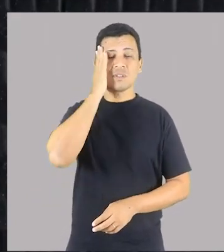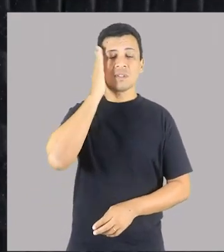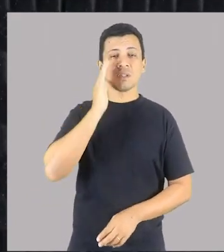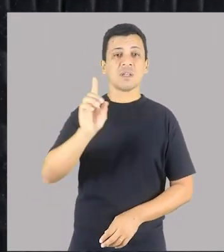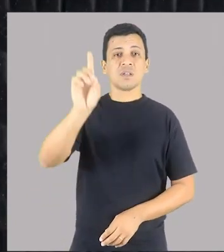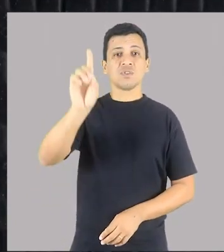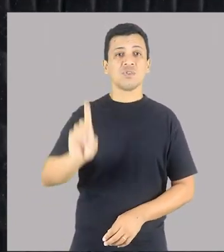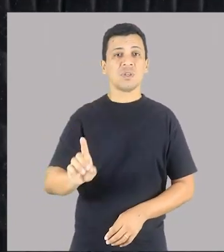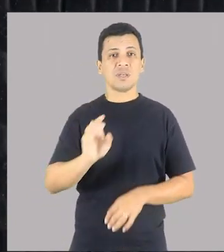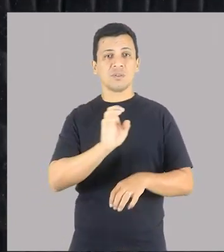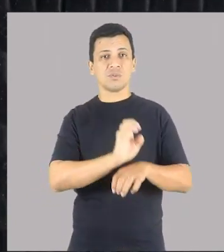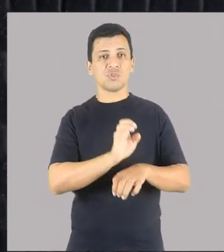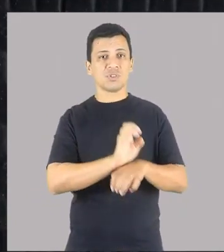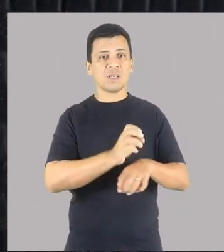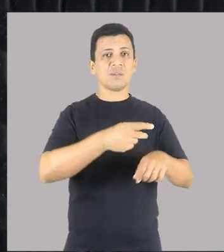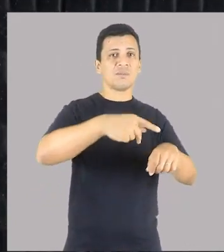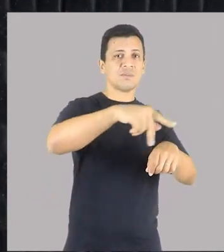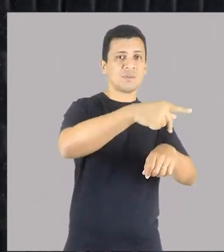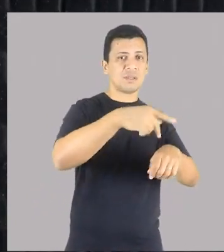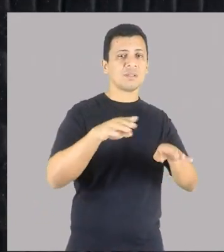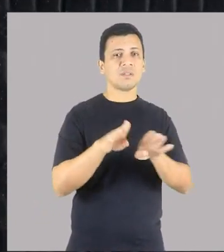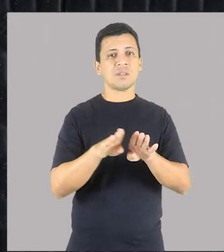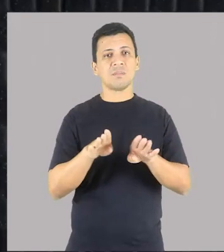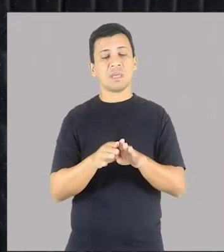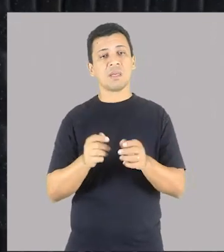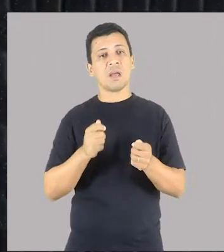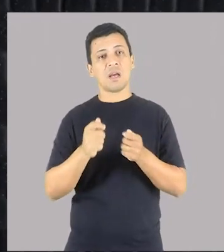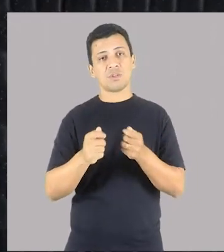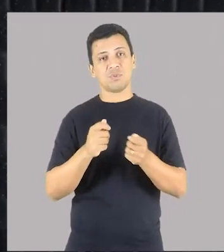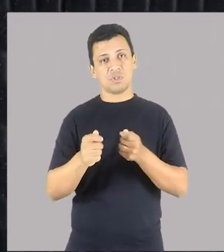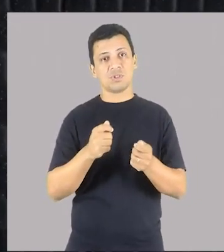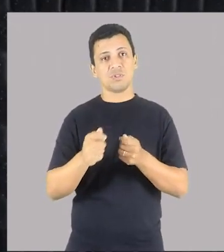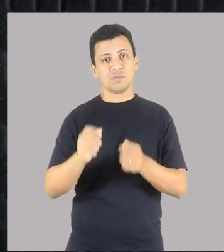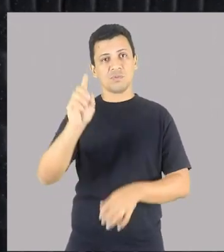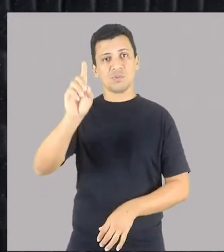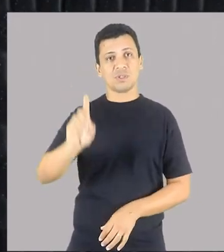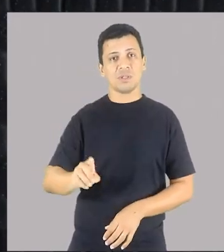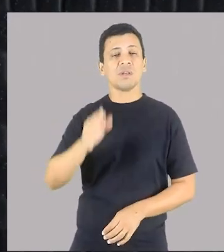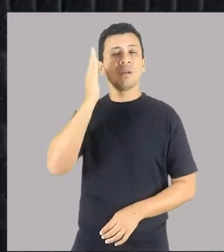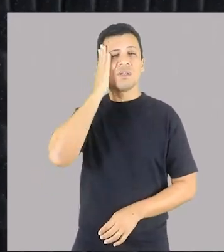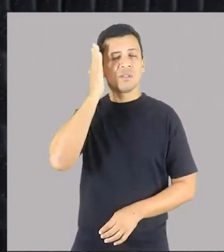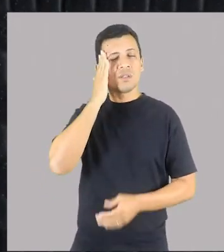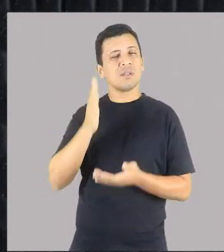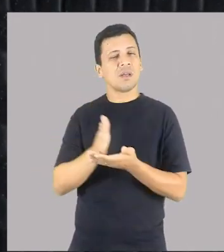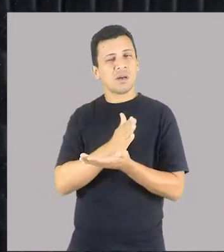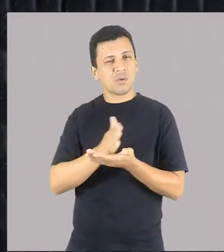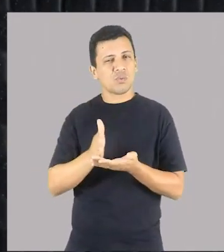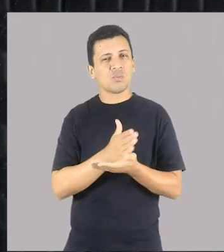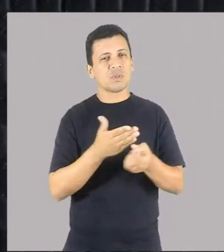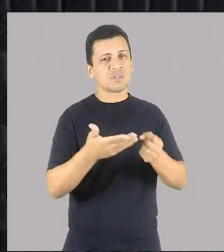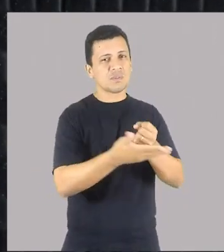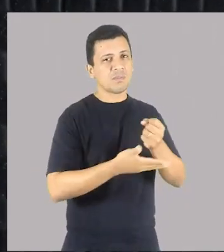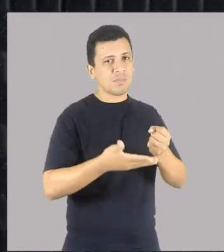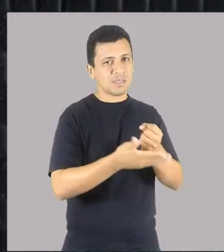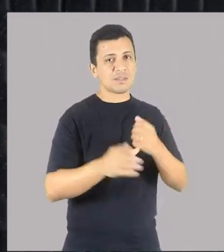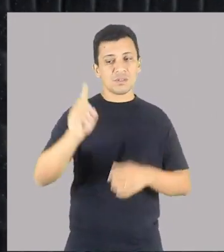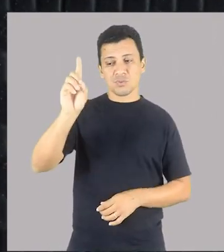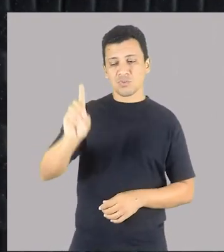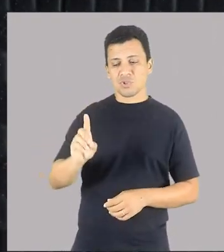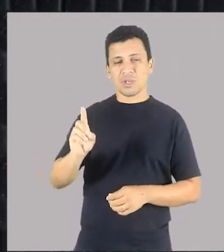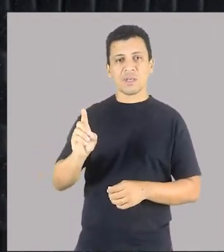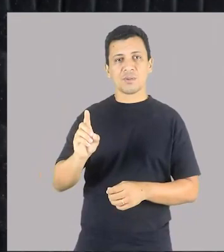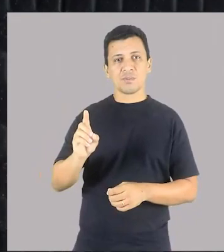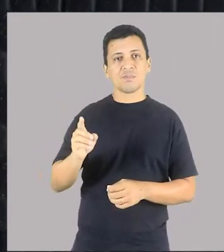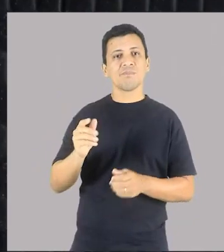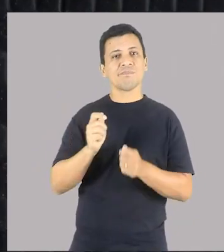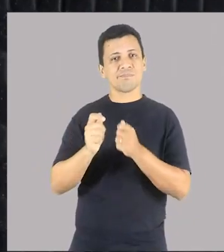direito do Estado, do direito administrativo, nós vamos entender algumas noções básicas de direito administrativo.